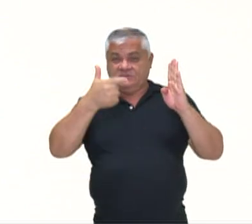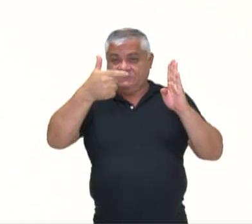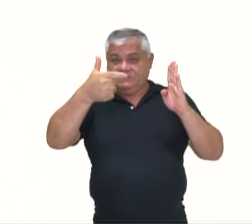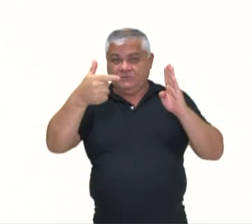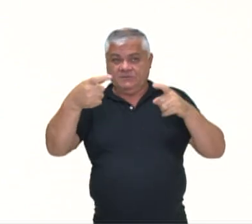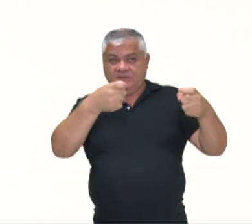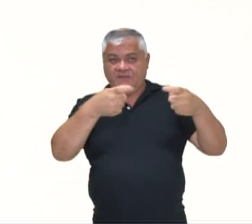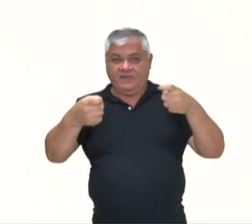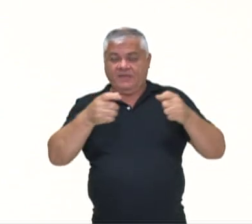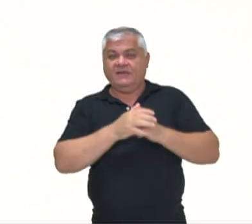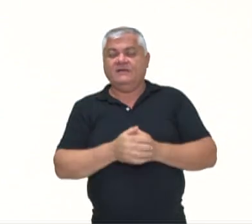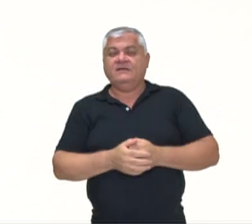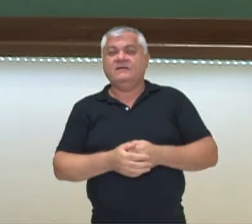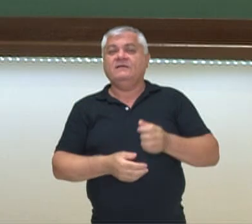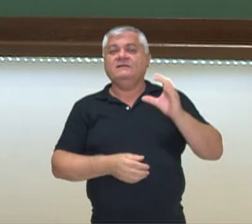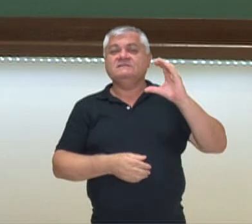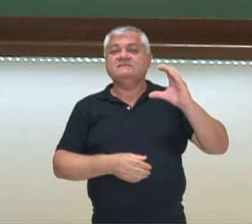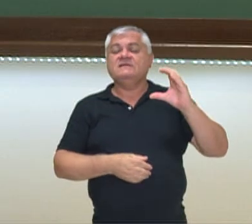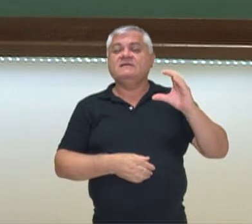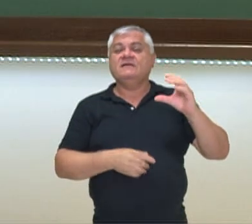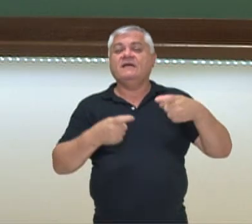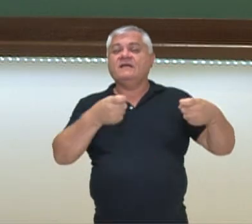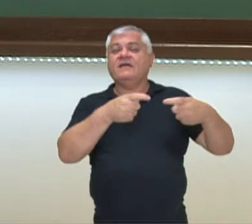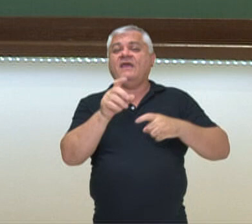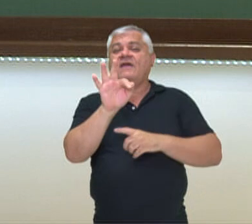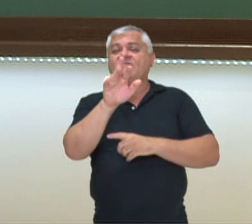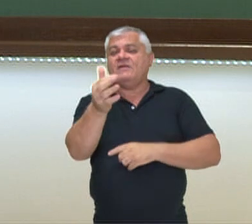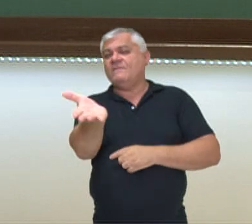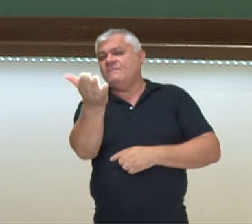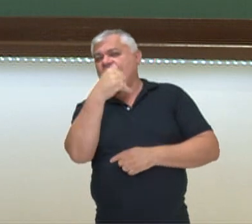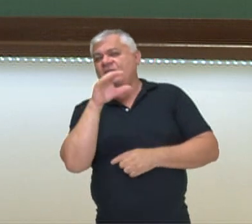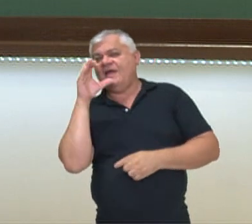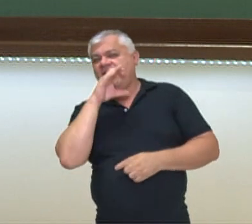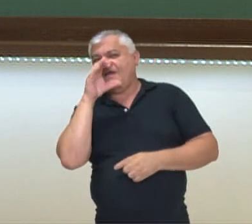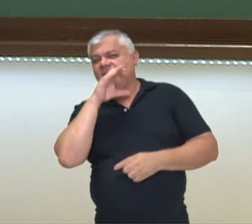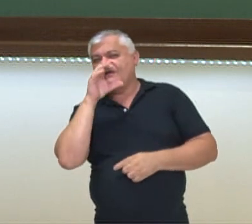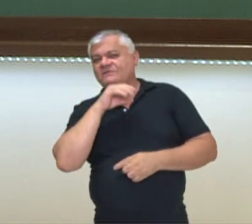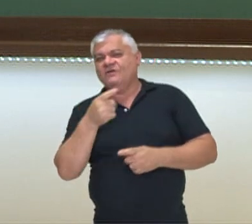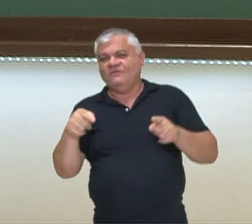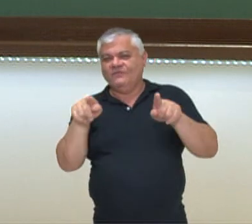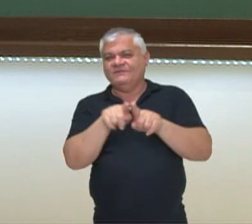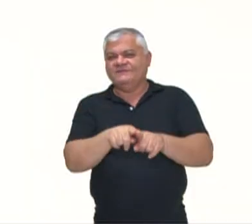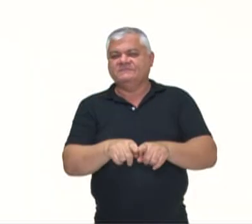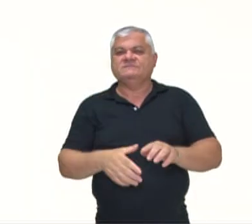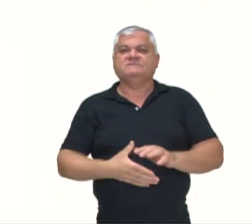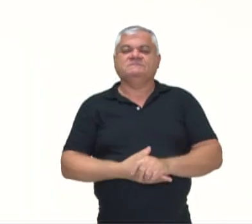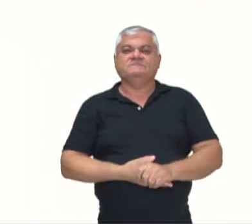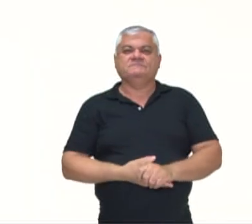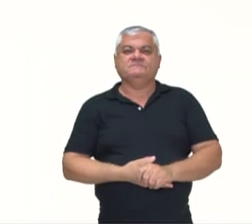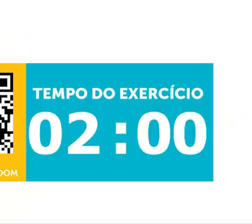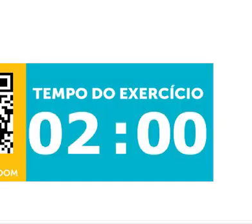Guerra Mundial. Letra C, Guerra Fria. Bora lá, alunos, rapidinho, já voltamos.